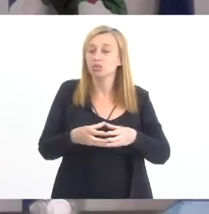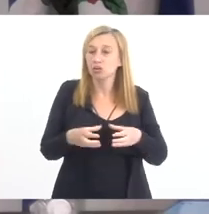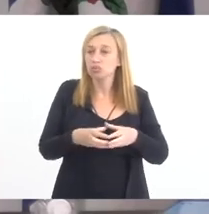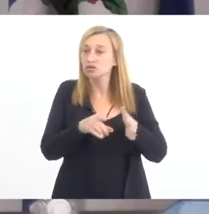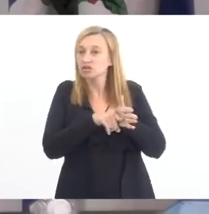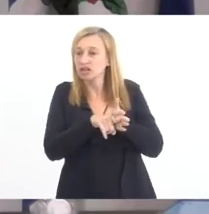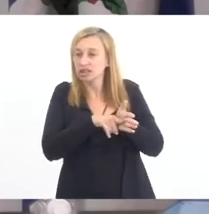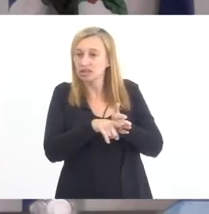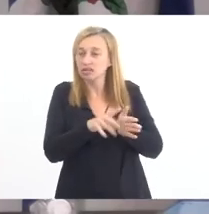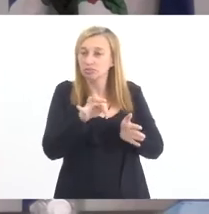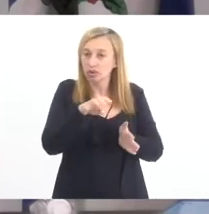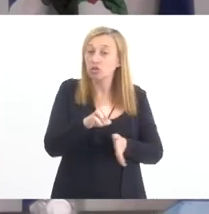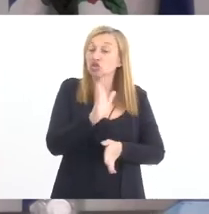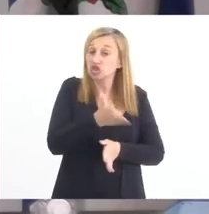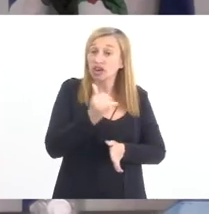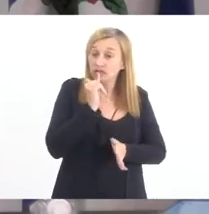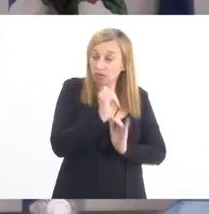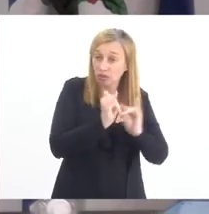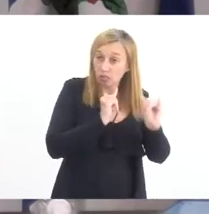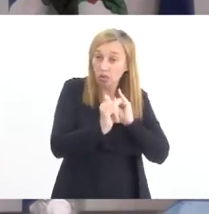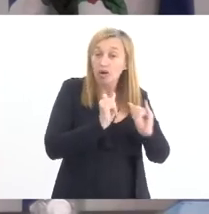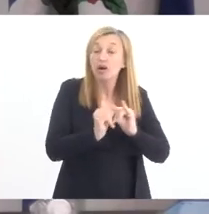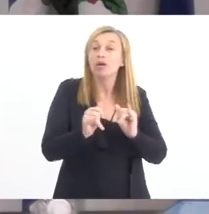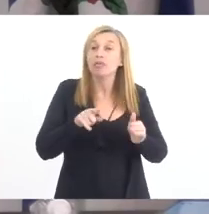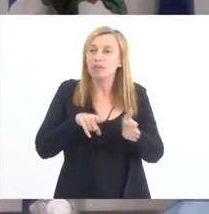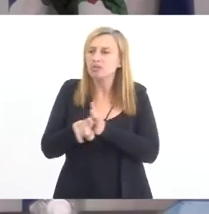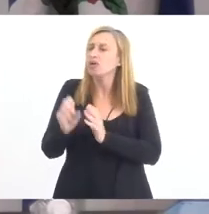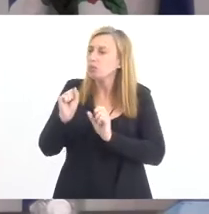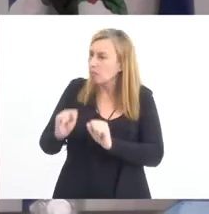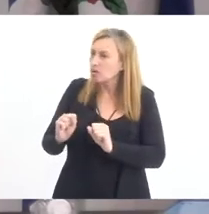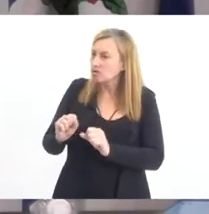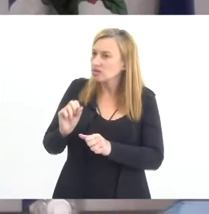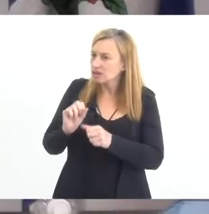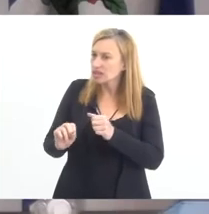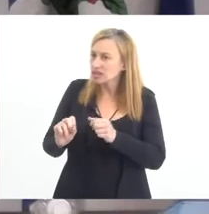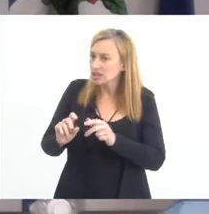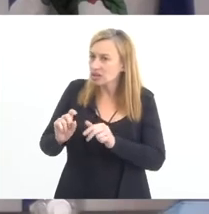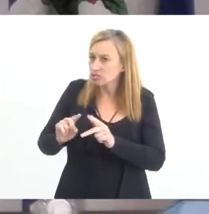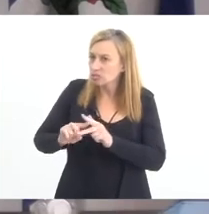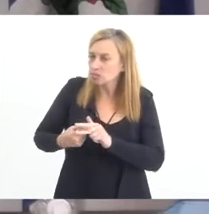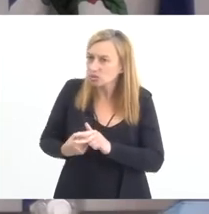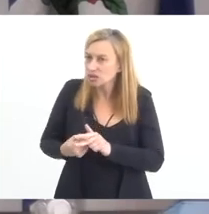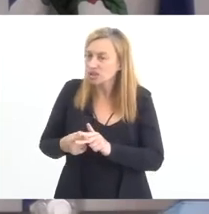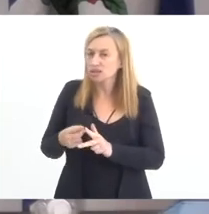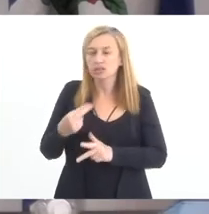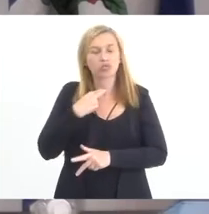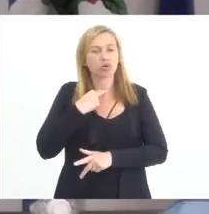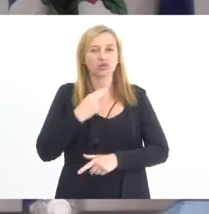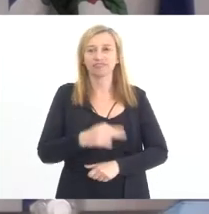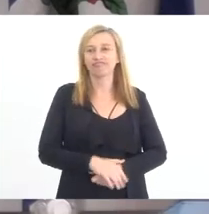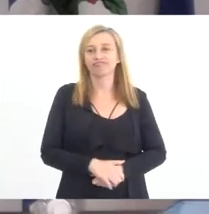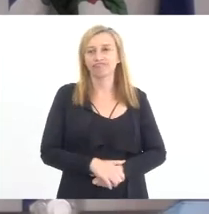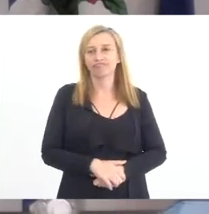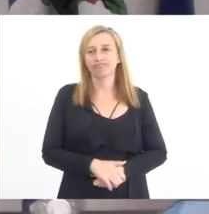do pacote já nos informou isso. Nós perguntamos, pode fazer um adendo? Eles falaram, não, não pode.